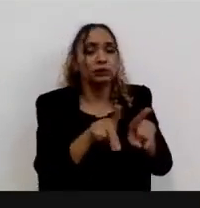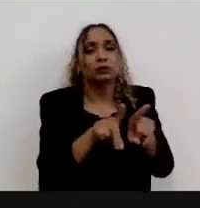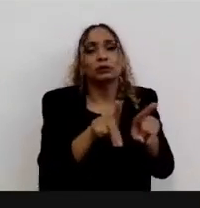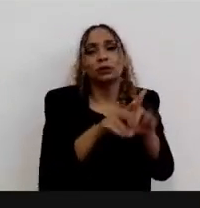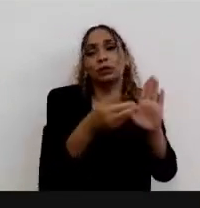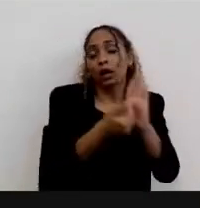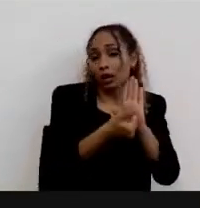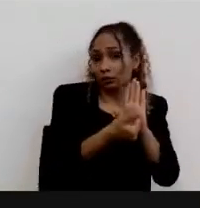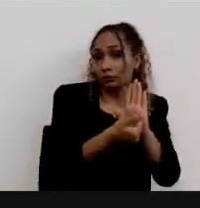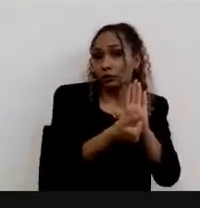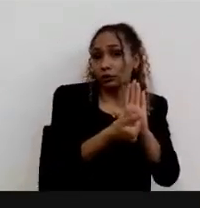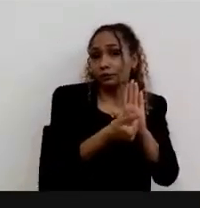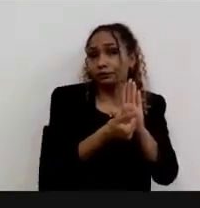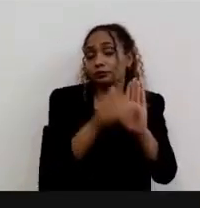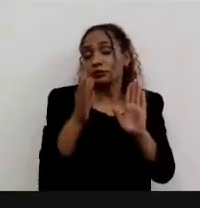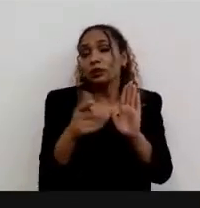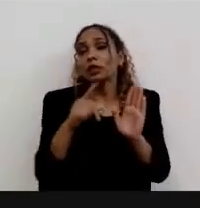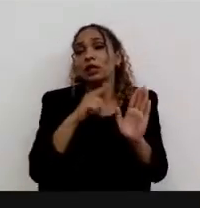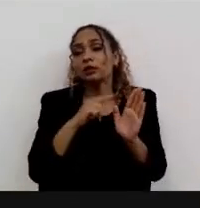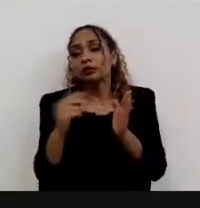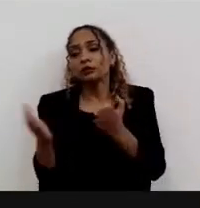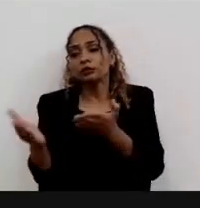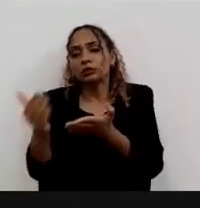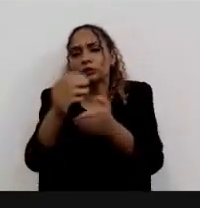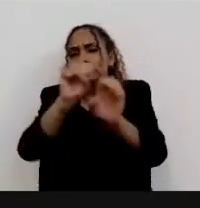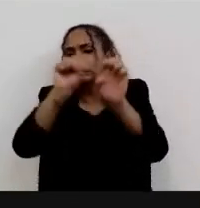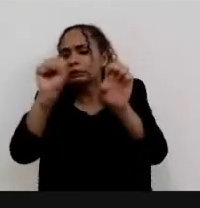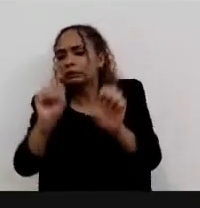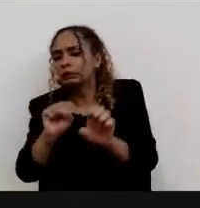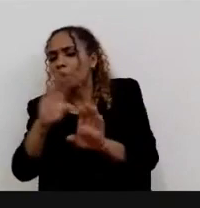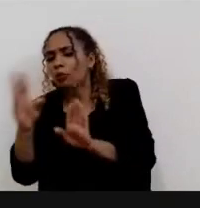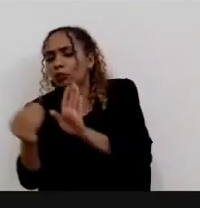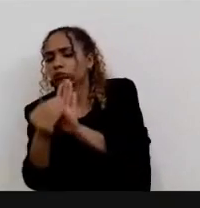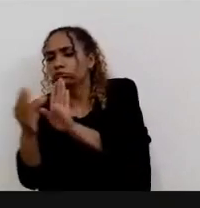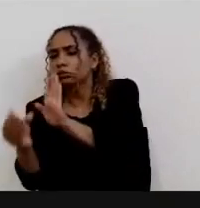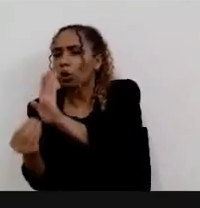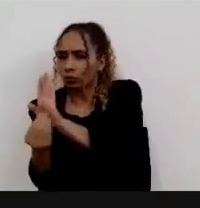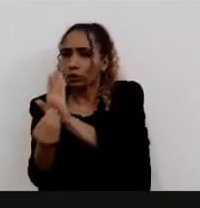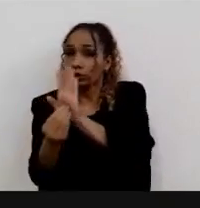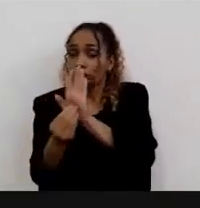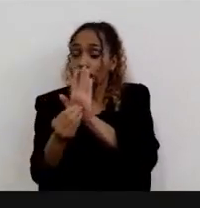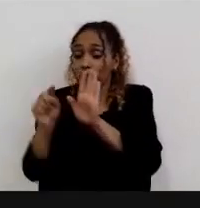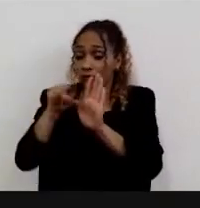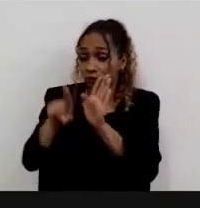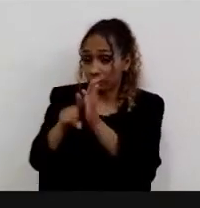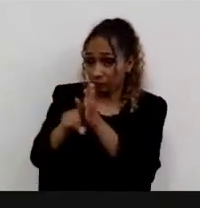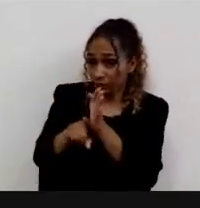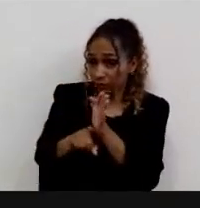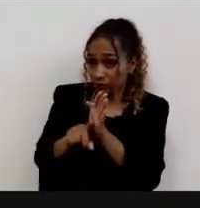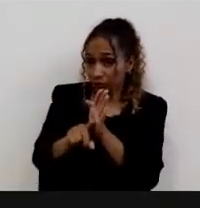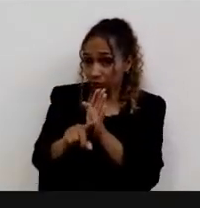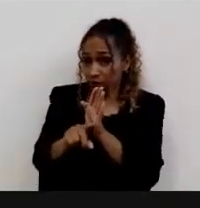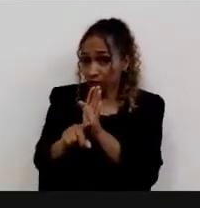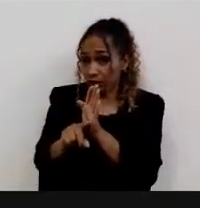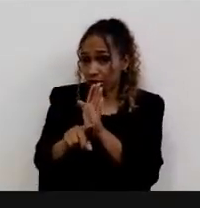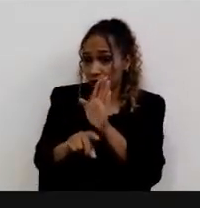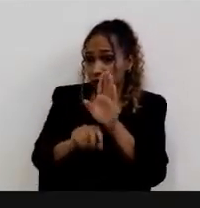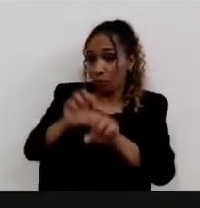os dados abertos da Câmara vêm desses sistemas corporativos, né? Nessa pesquisa, eles pegaram os dados direto dos sistemas